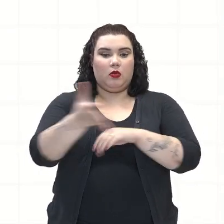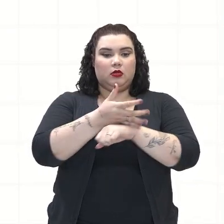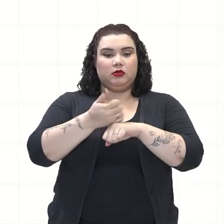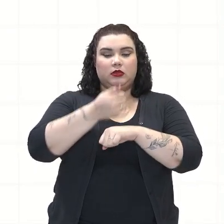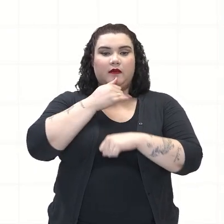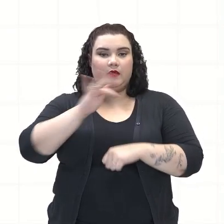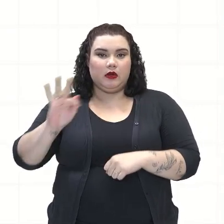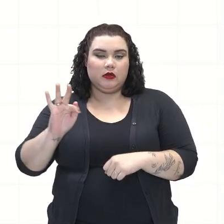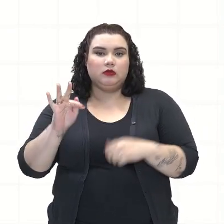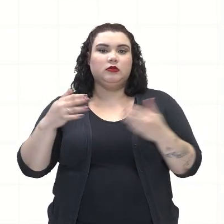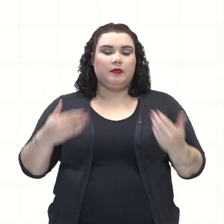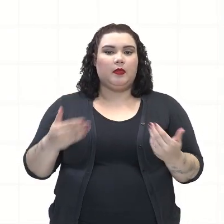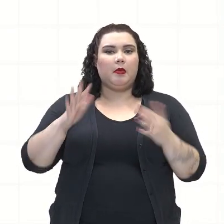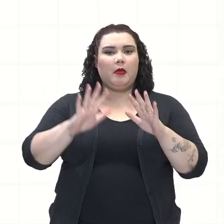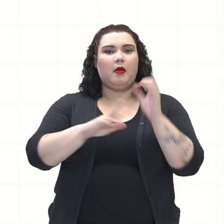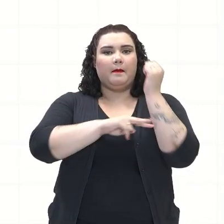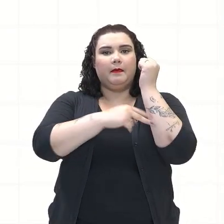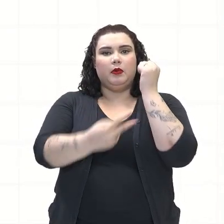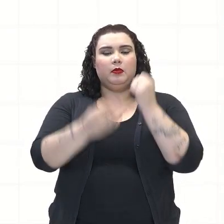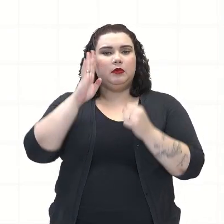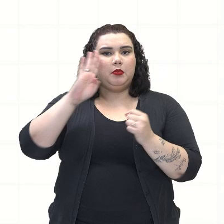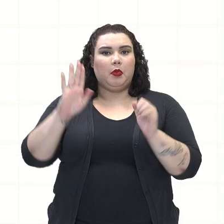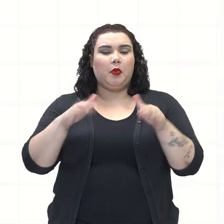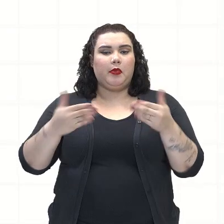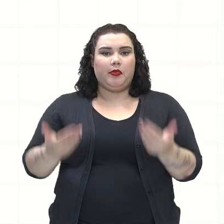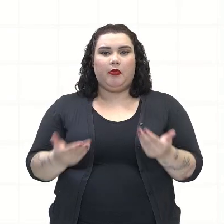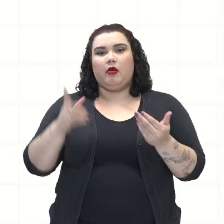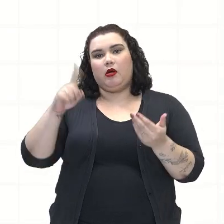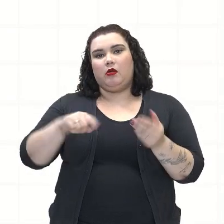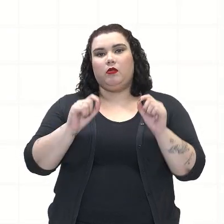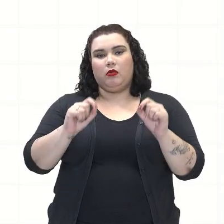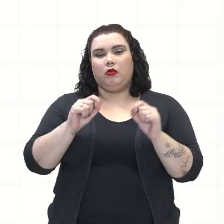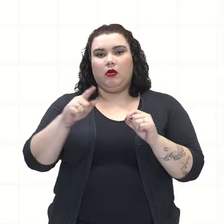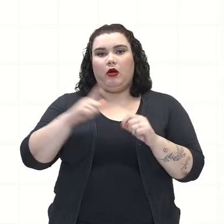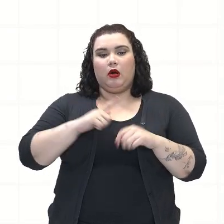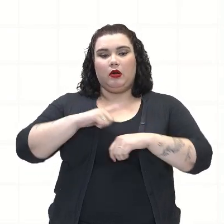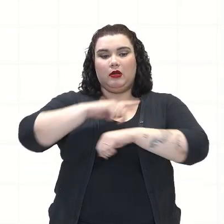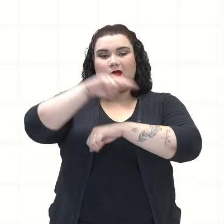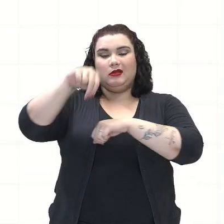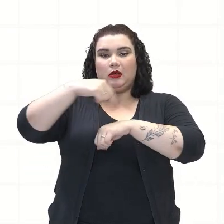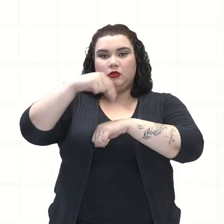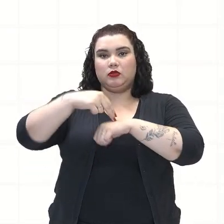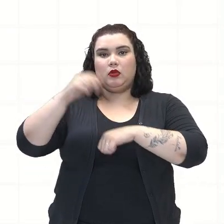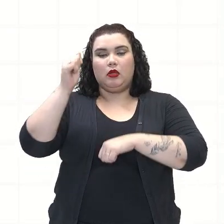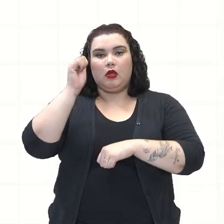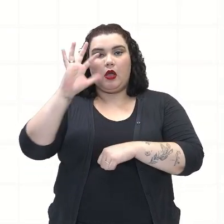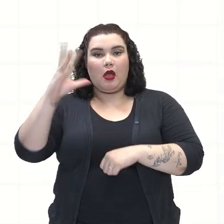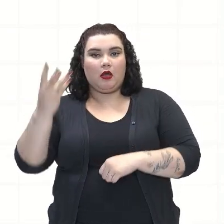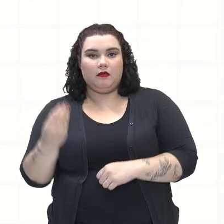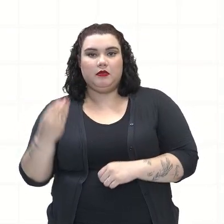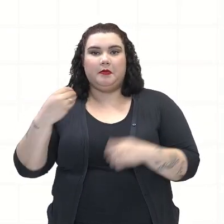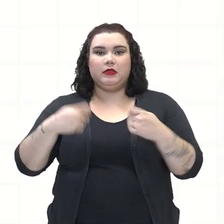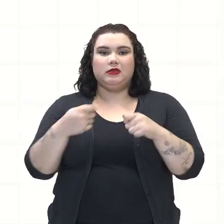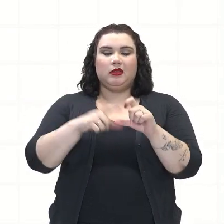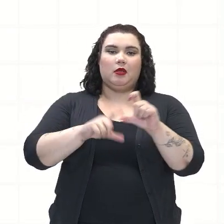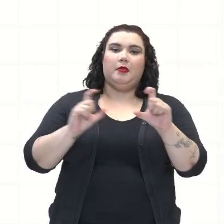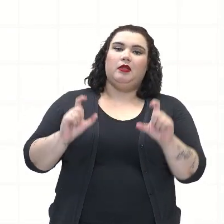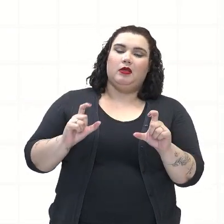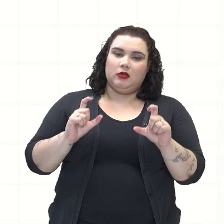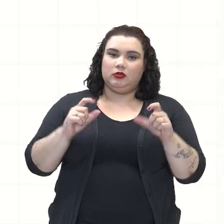é a consequência principal disso, pessoal? É o fato de que você tem nações africanas que eram para ser independentes,